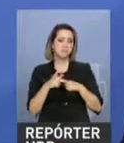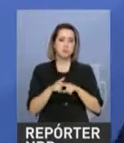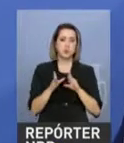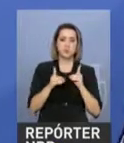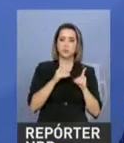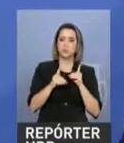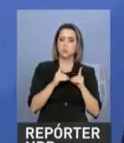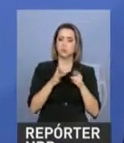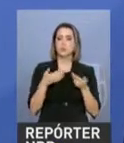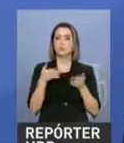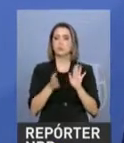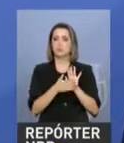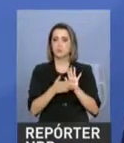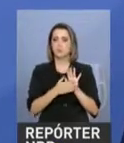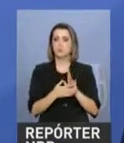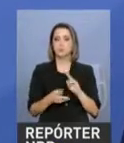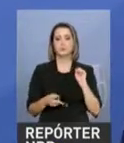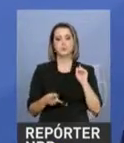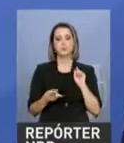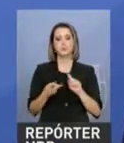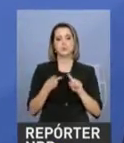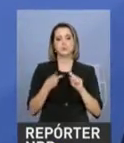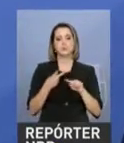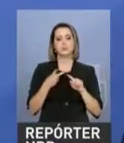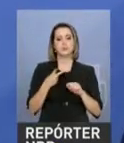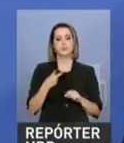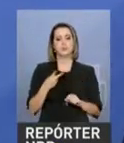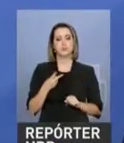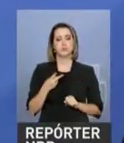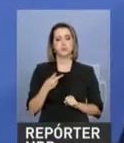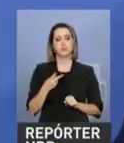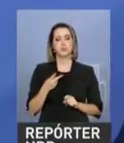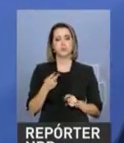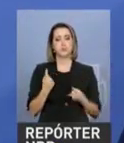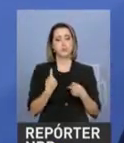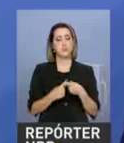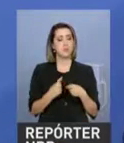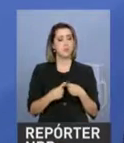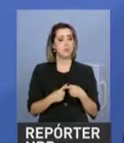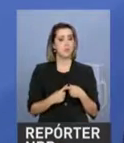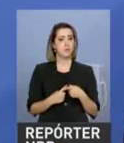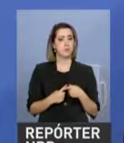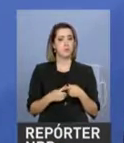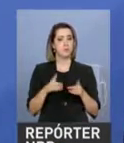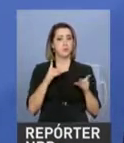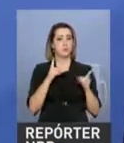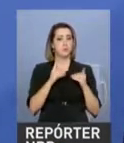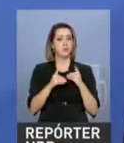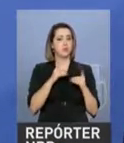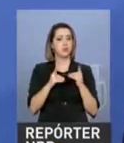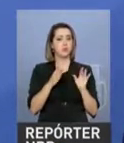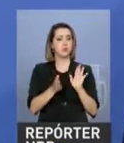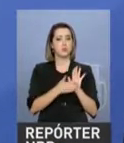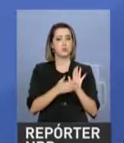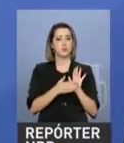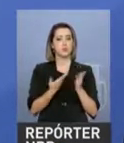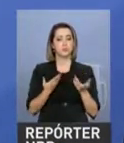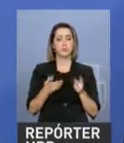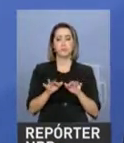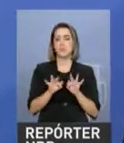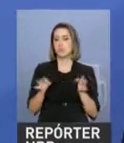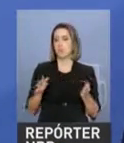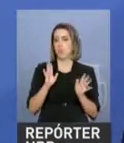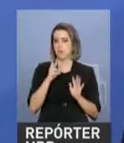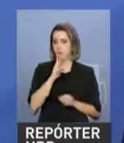da proposta. A segunda questão é por que negociar? Muito